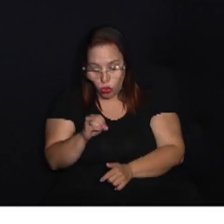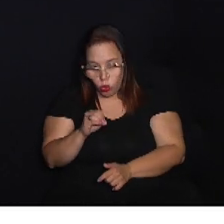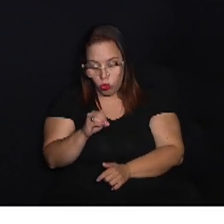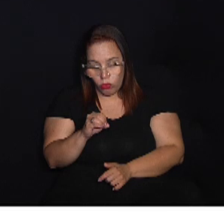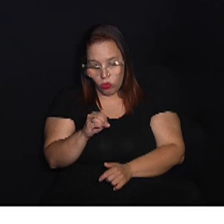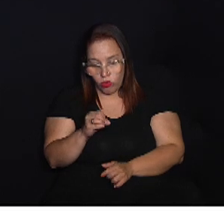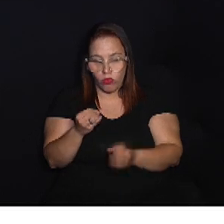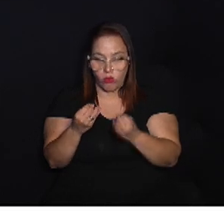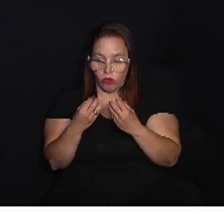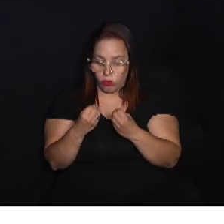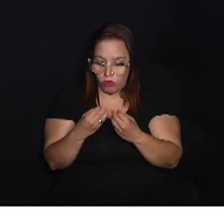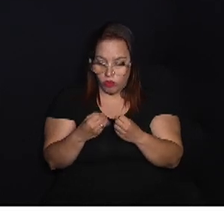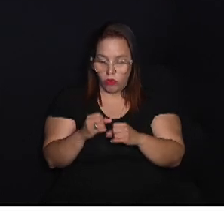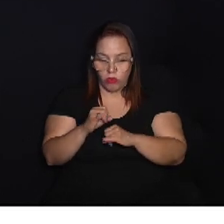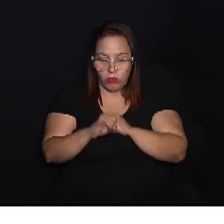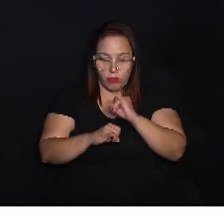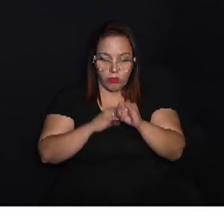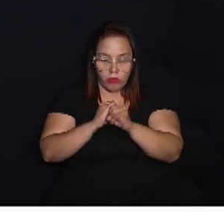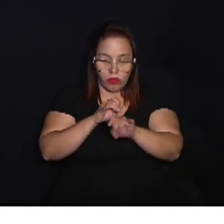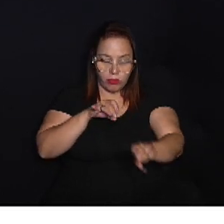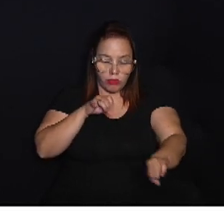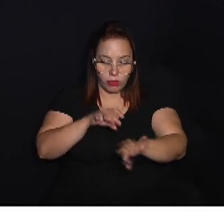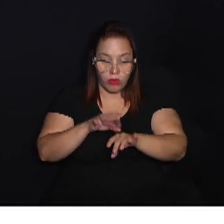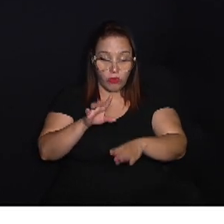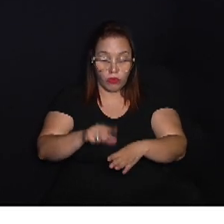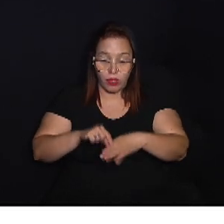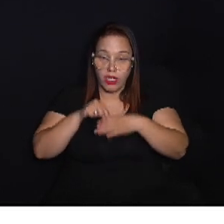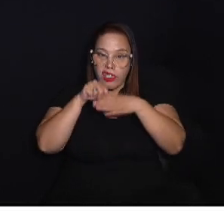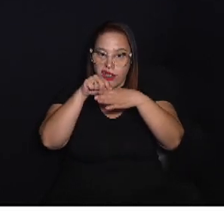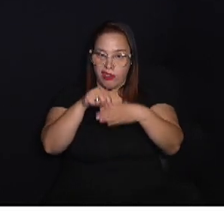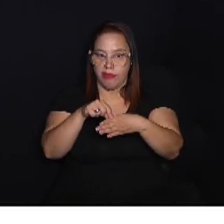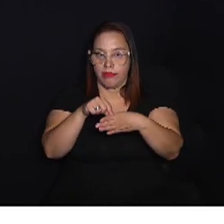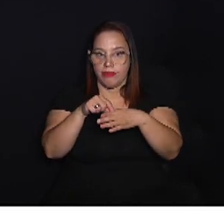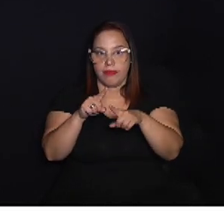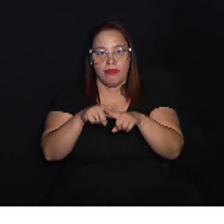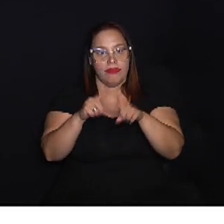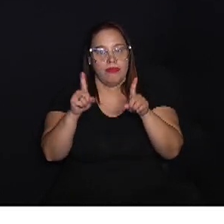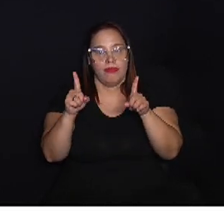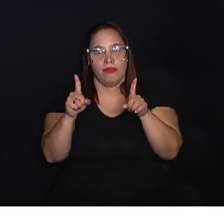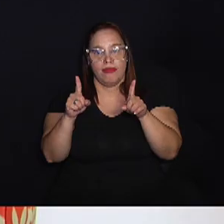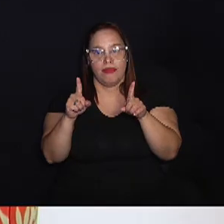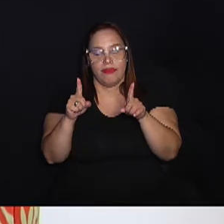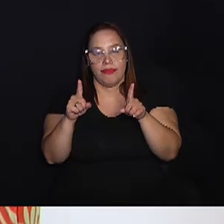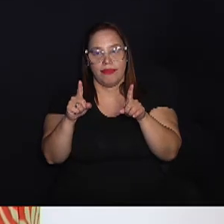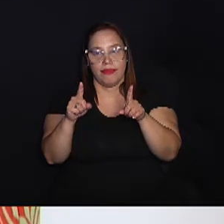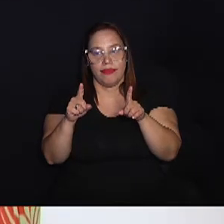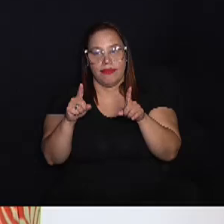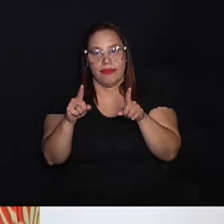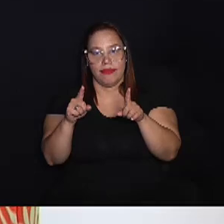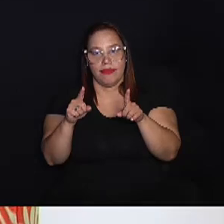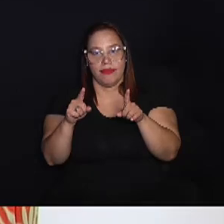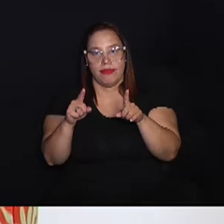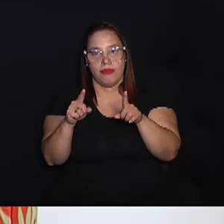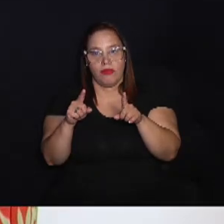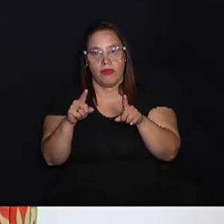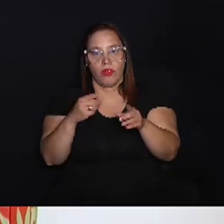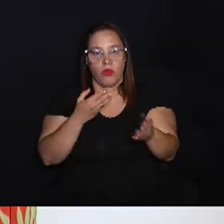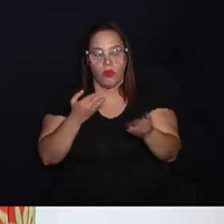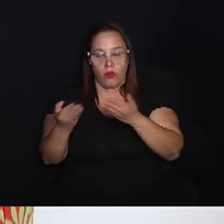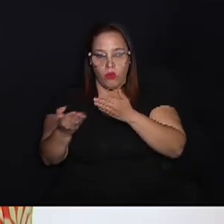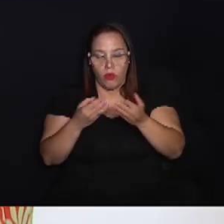tenho informação digital e eu tenho informação física. Mas a mediação